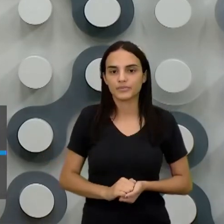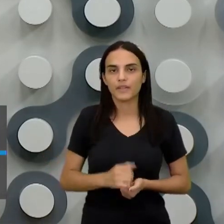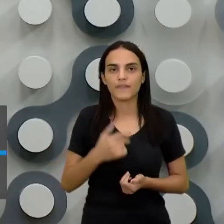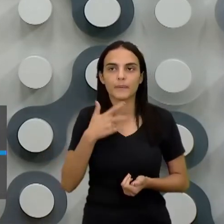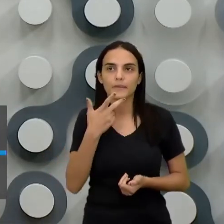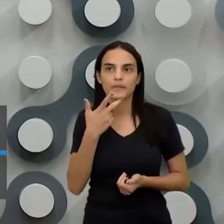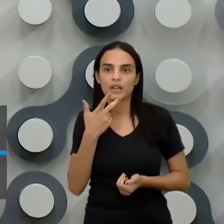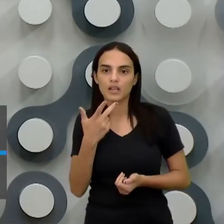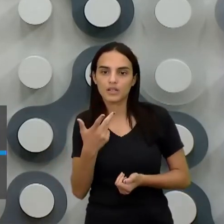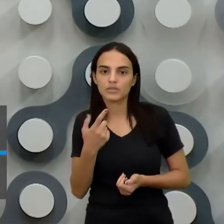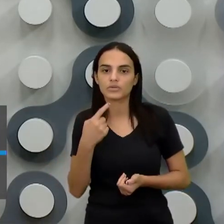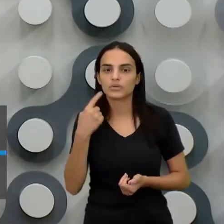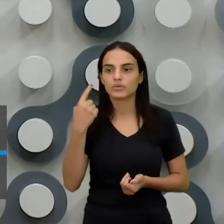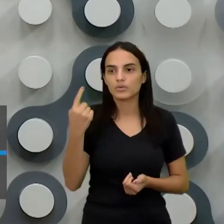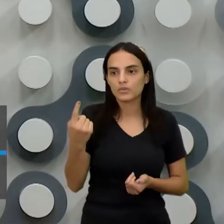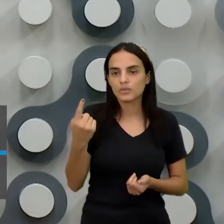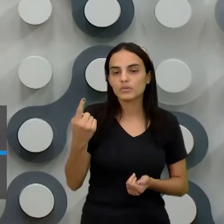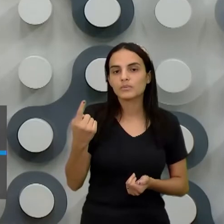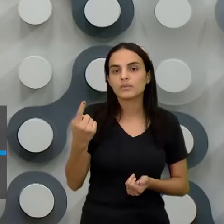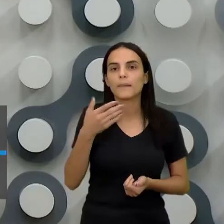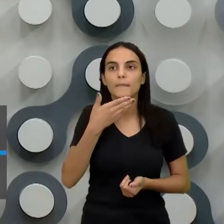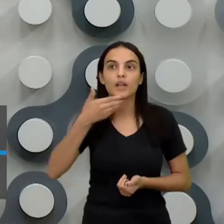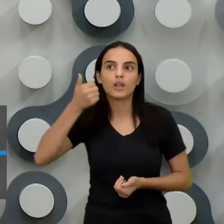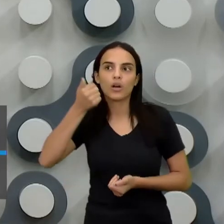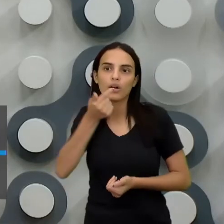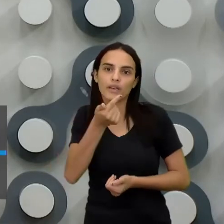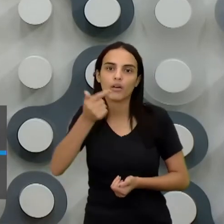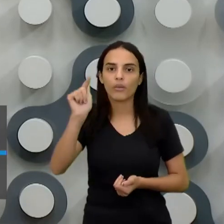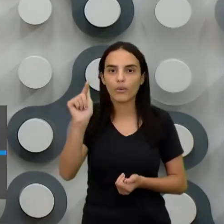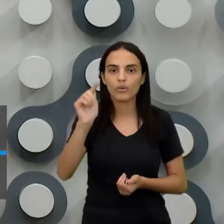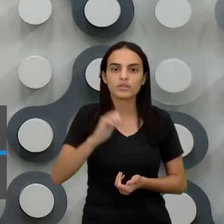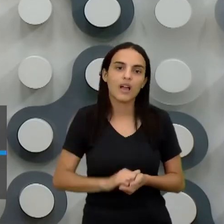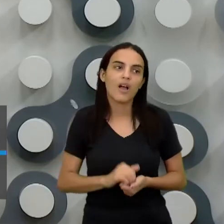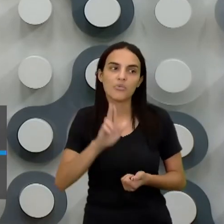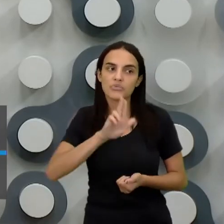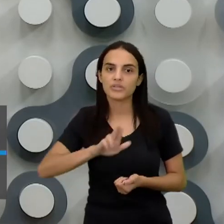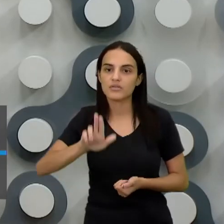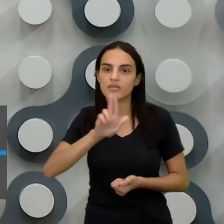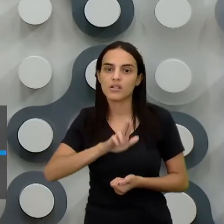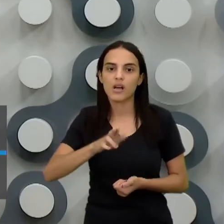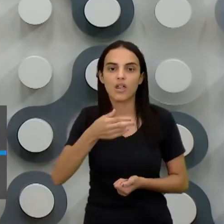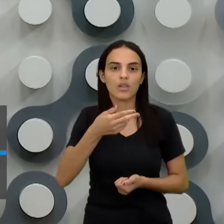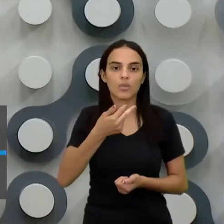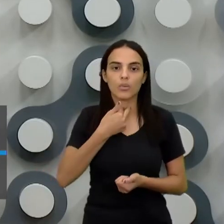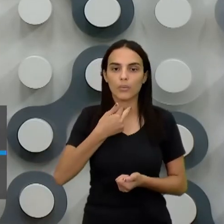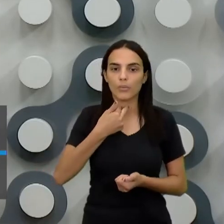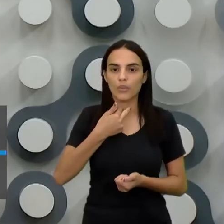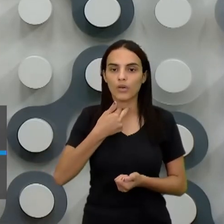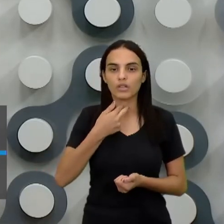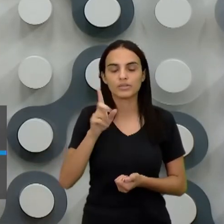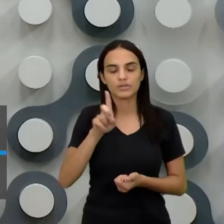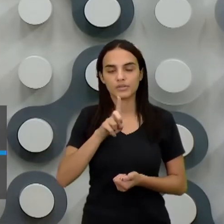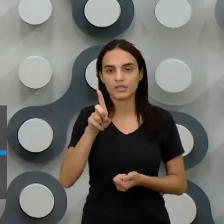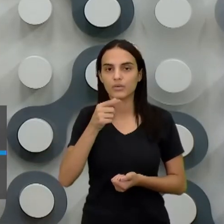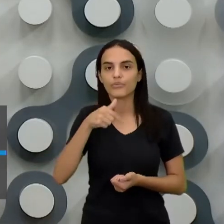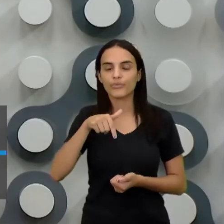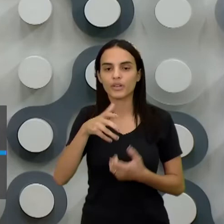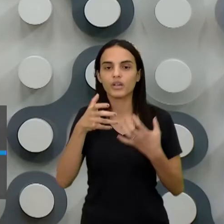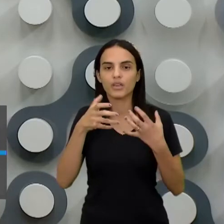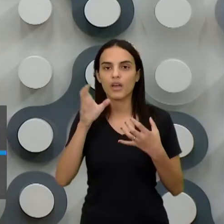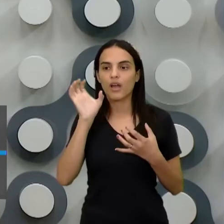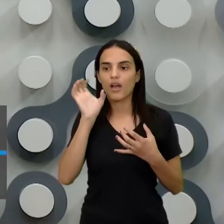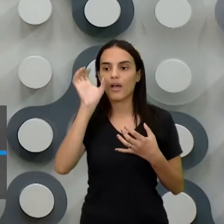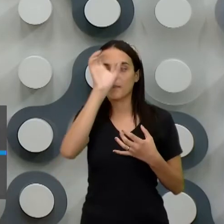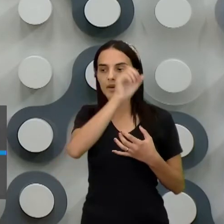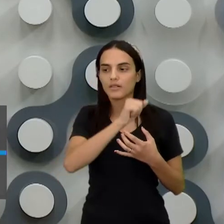falando que uma variedade é melhor que a outra, que não se deve utilizar a norma padrão, não é isso. A gente quer aprender sobre a variedade